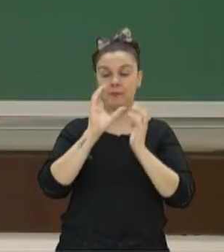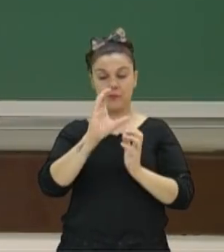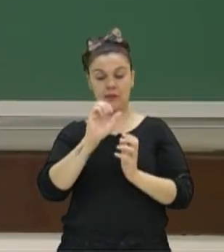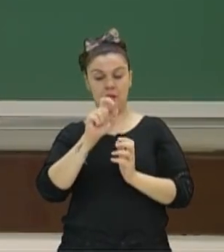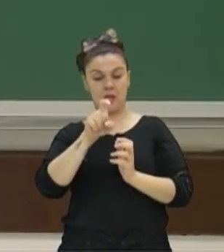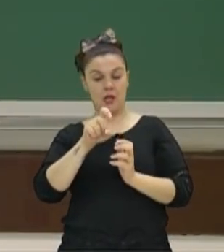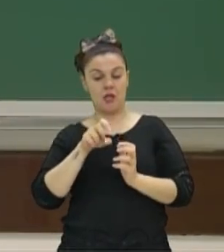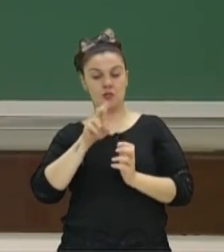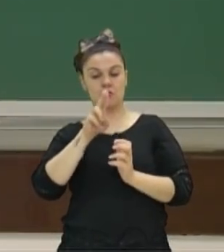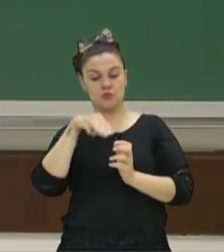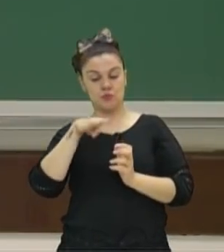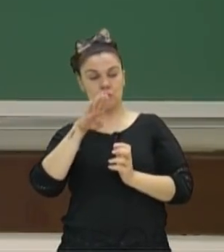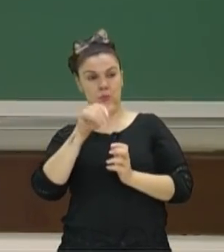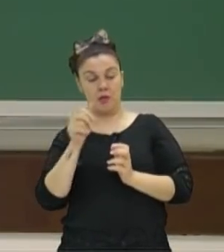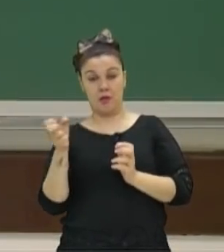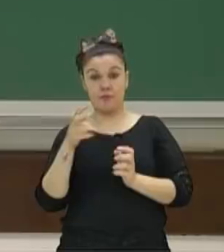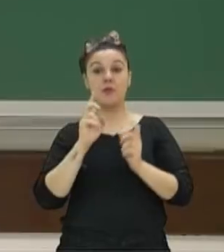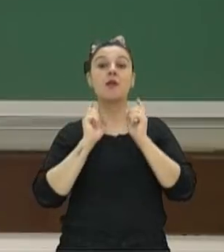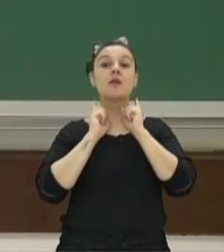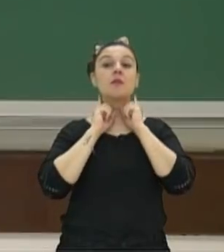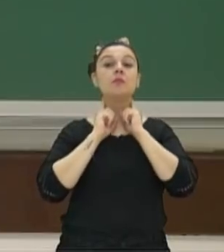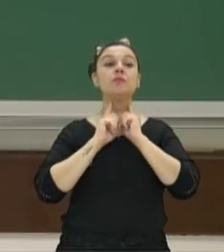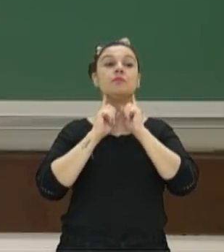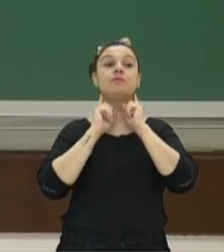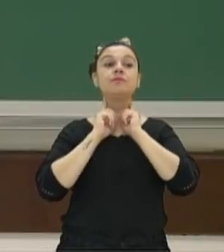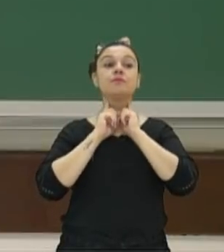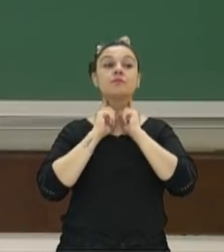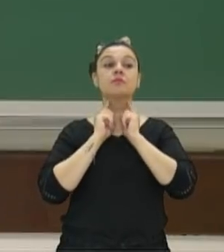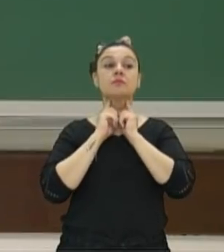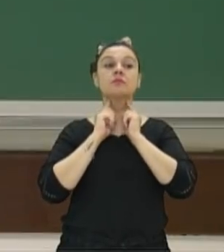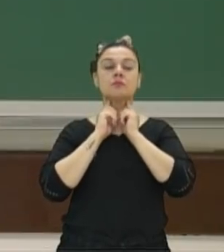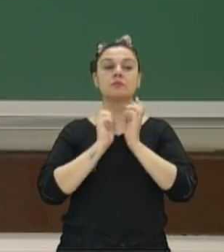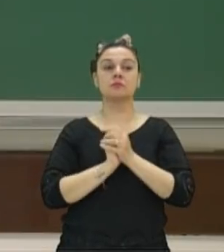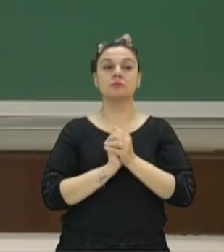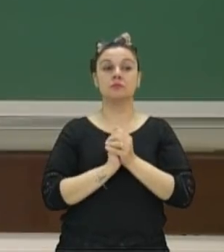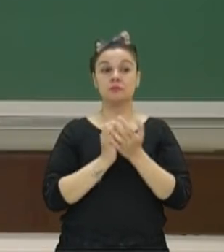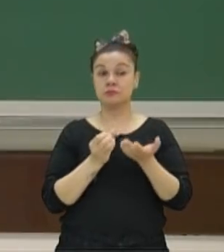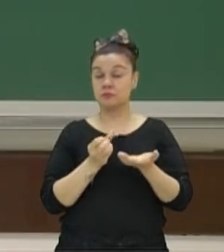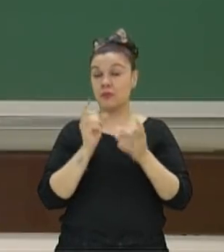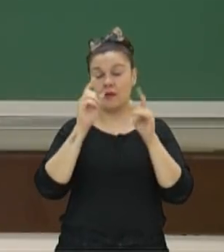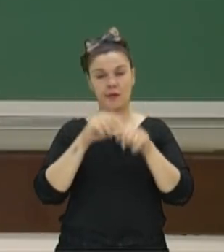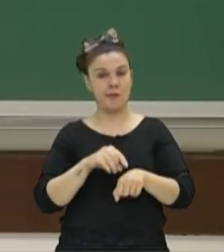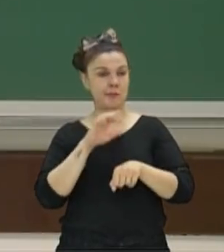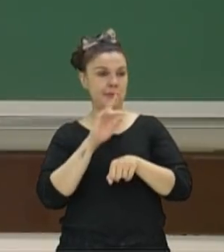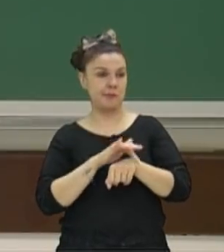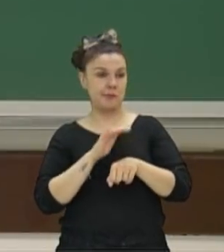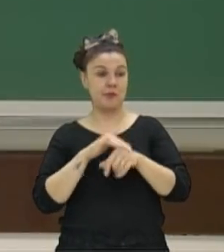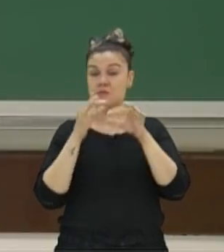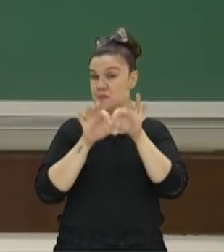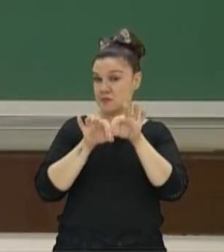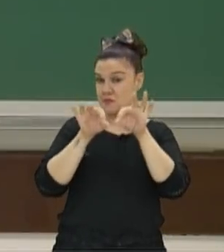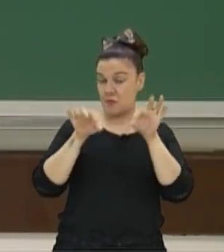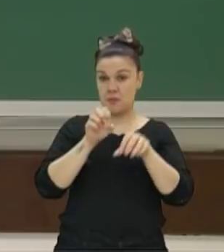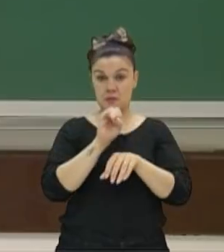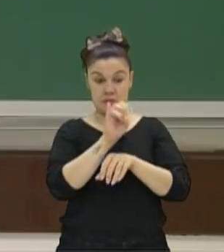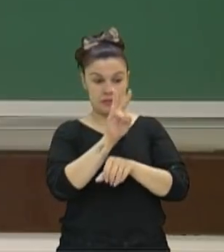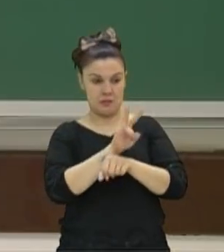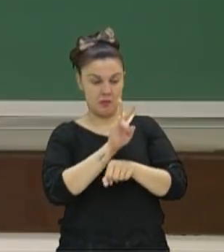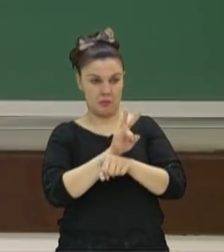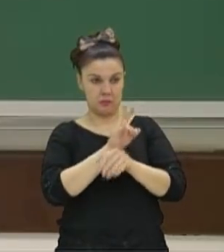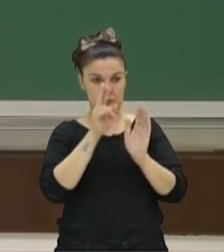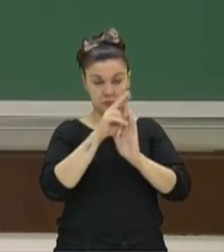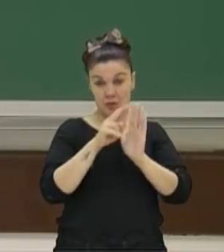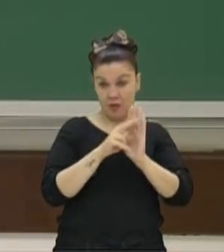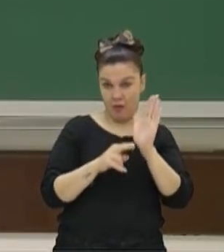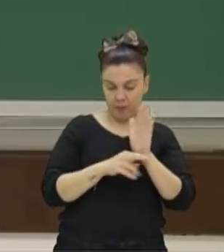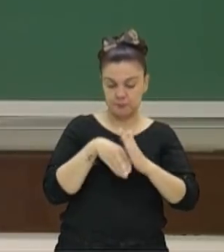uma doença, né, um vírus que afeta as glândulas salivares, tá? E é uma doença super simples se seguir as